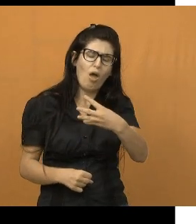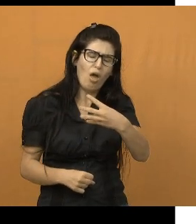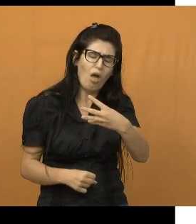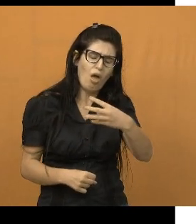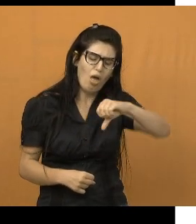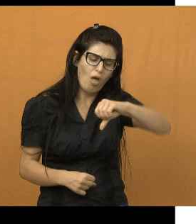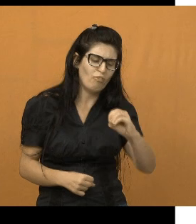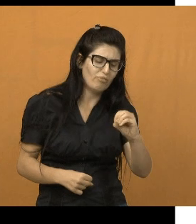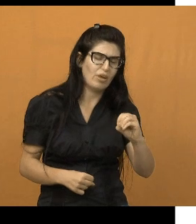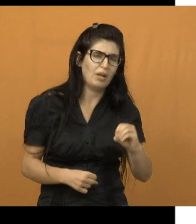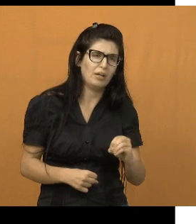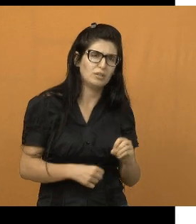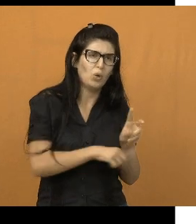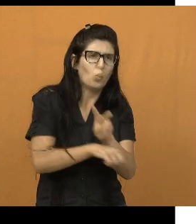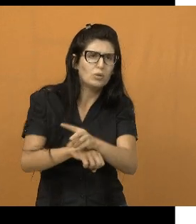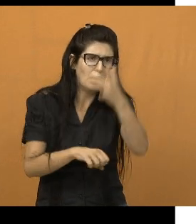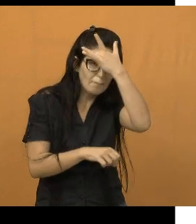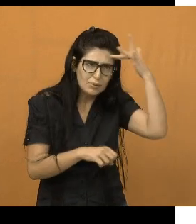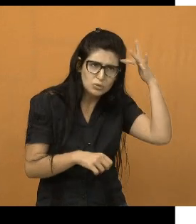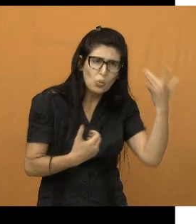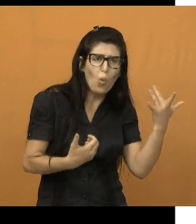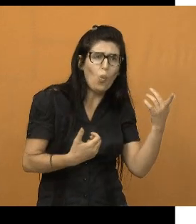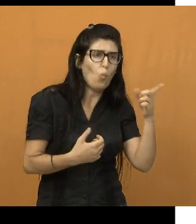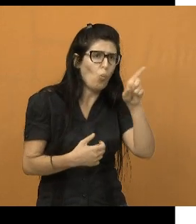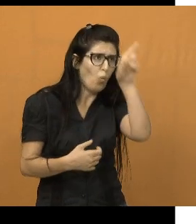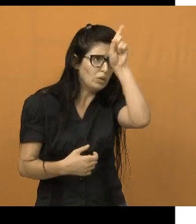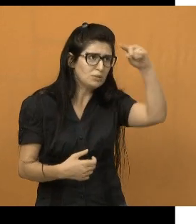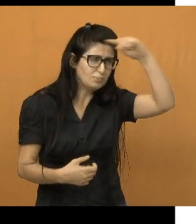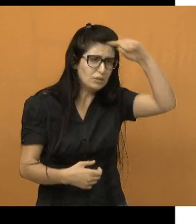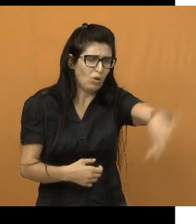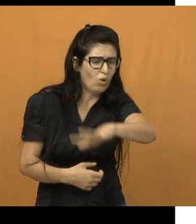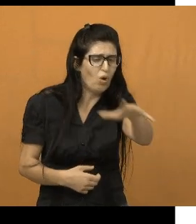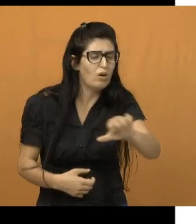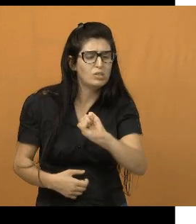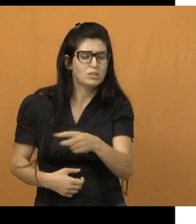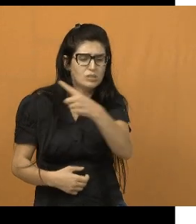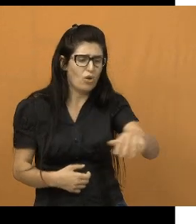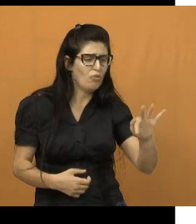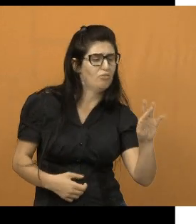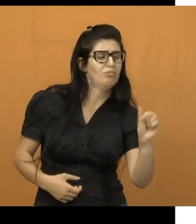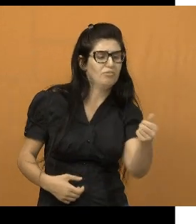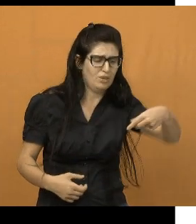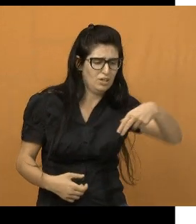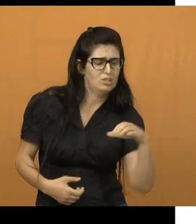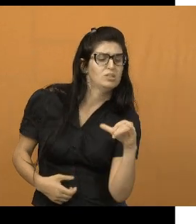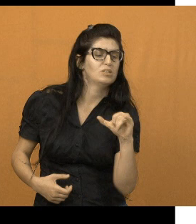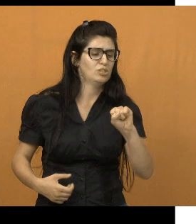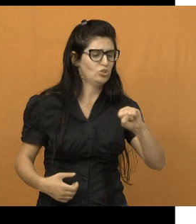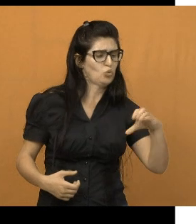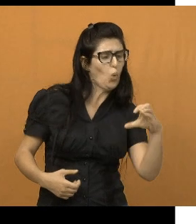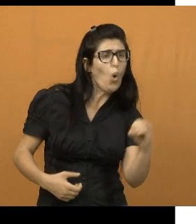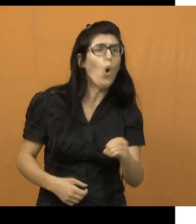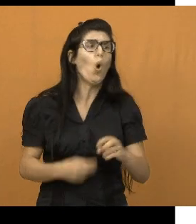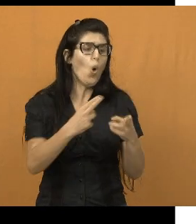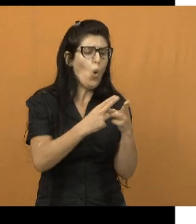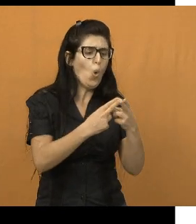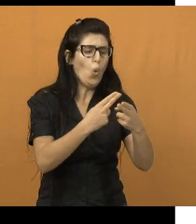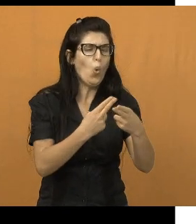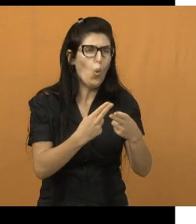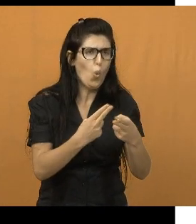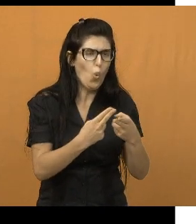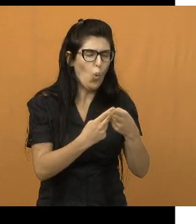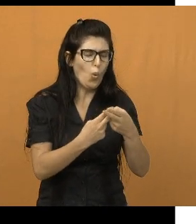234.490 atendimentos distribuídos pela Santa Casa, Hospital São Francisco, UPA Infantil,